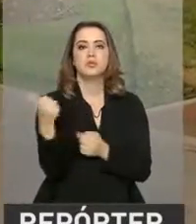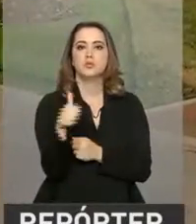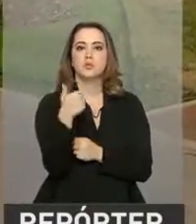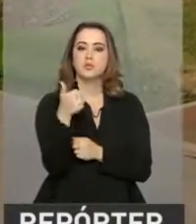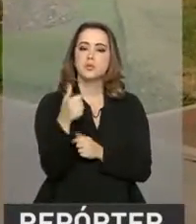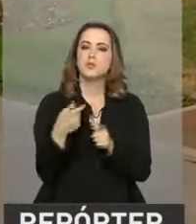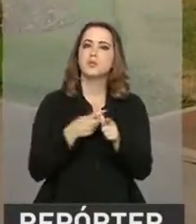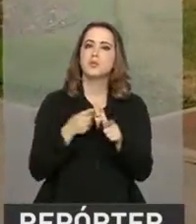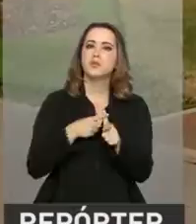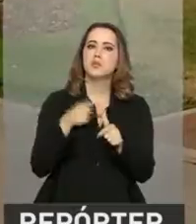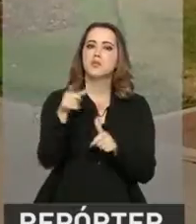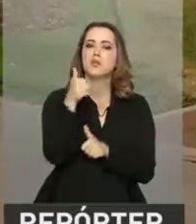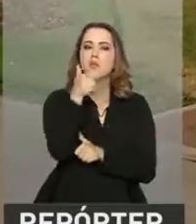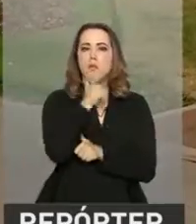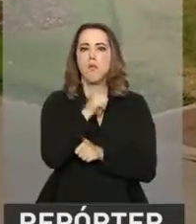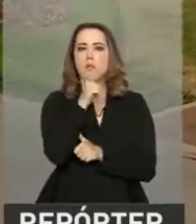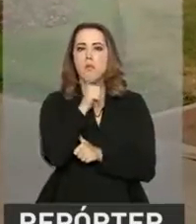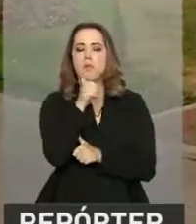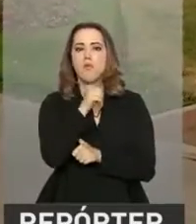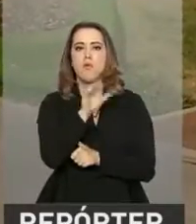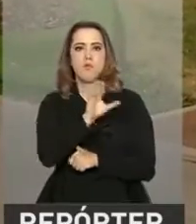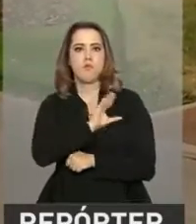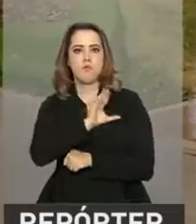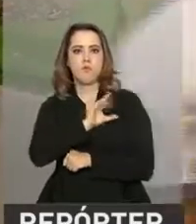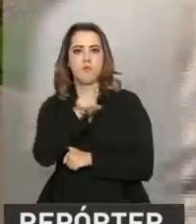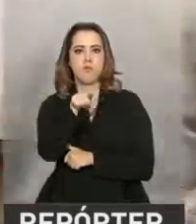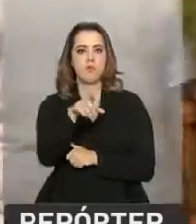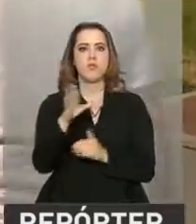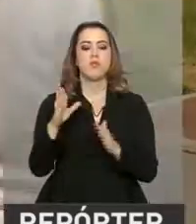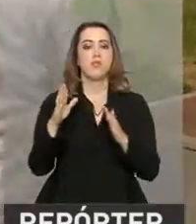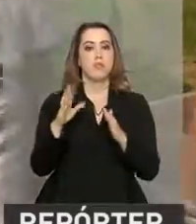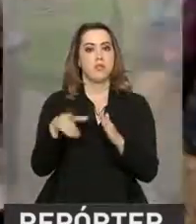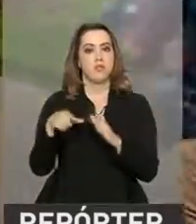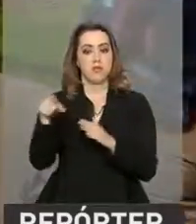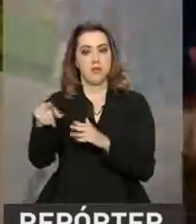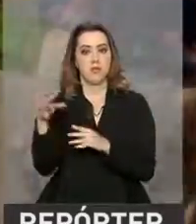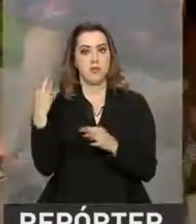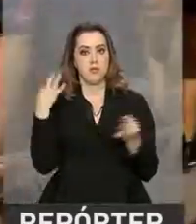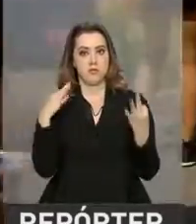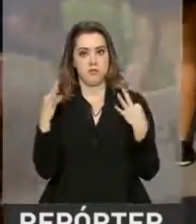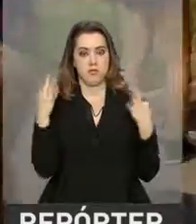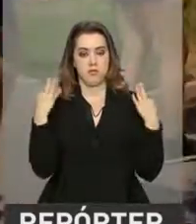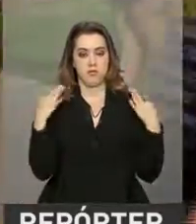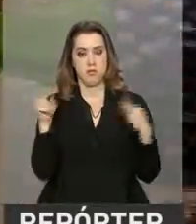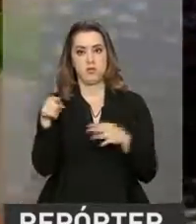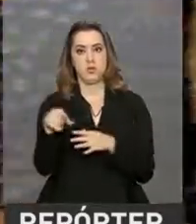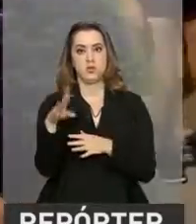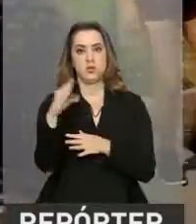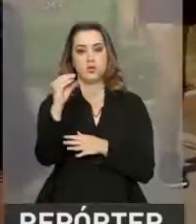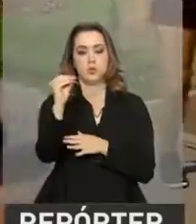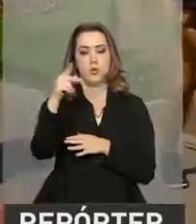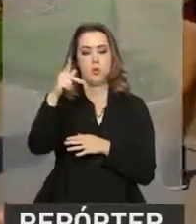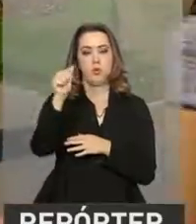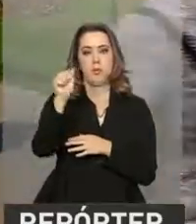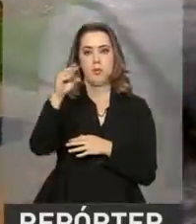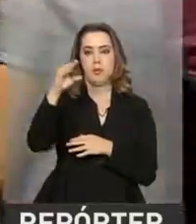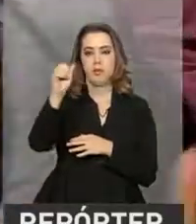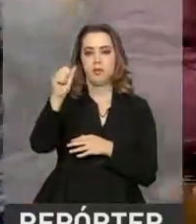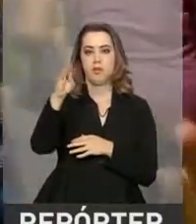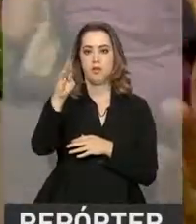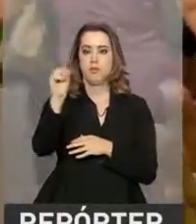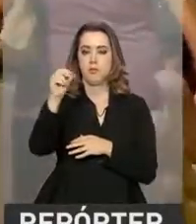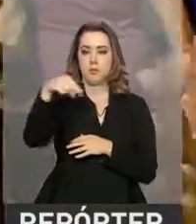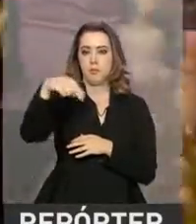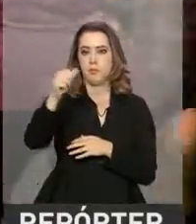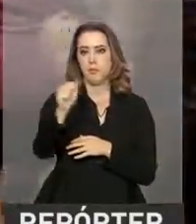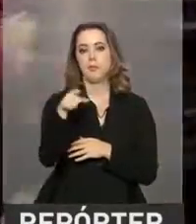Kate Simpson no Rio de Janeiro. Ela está hospedada em Copacabana, já assistiu a algumas competições e visitou pontos turísticos